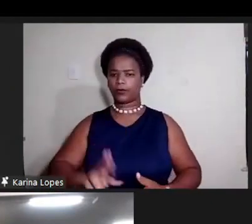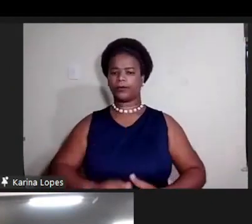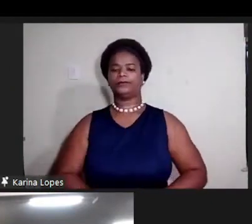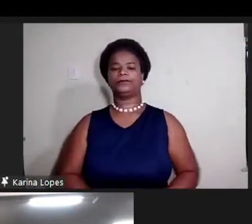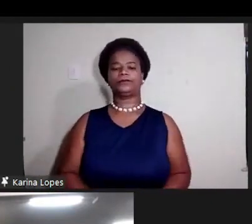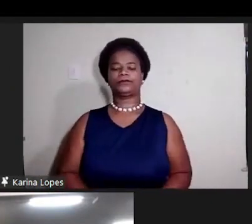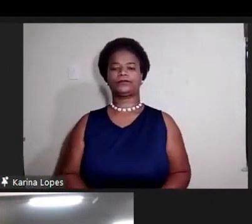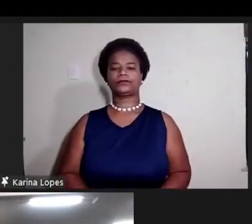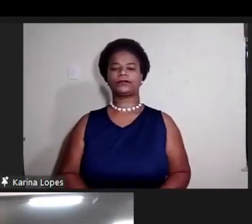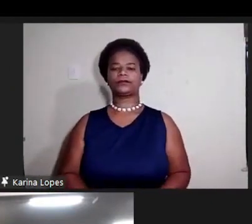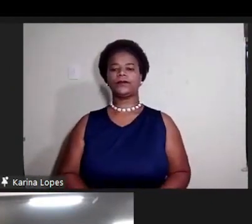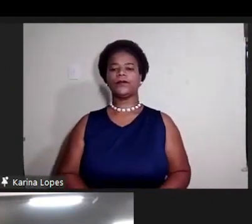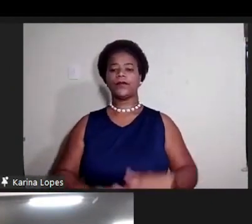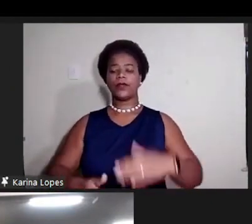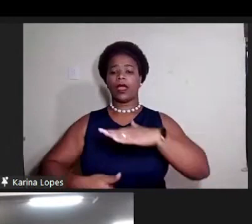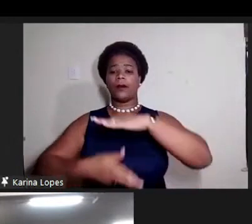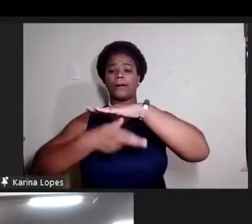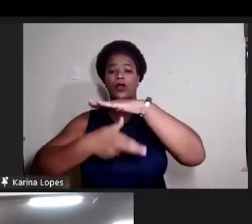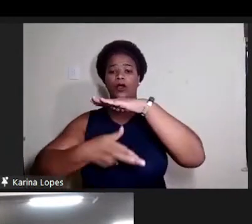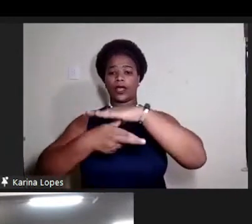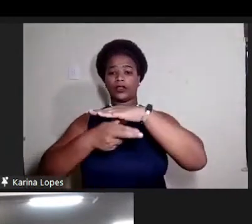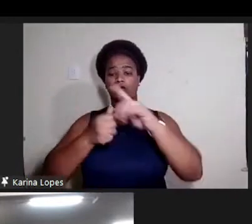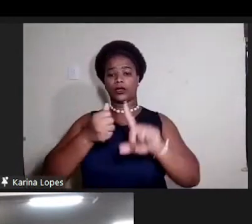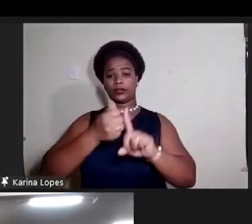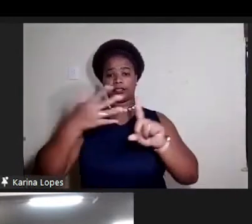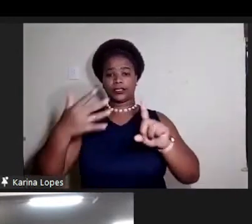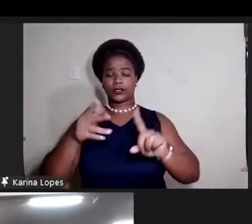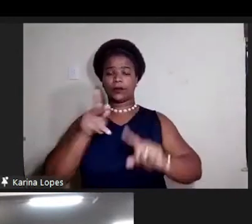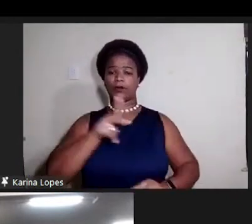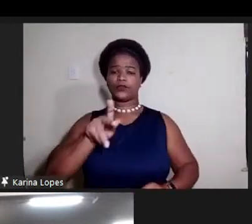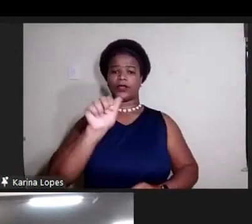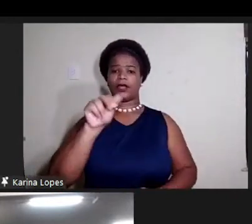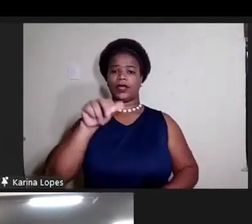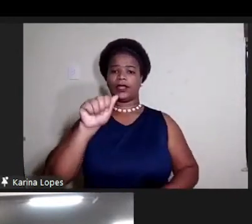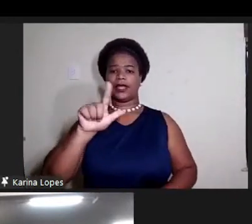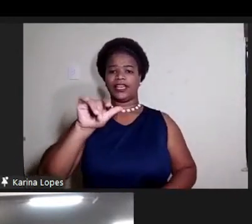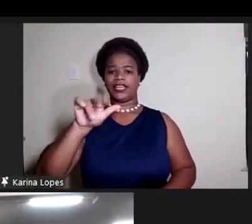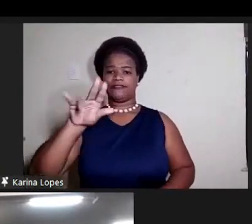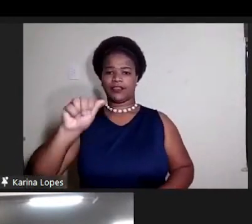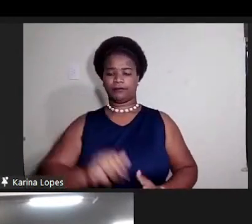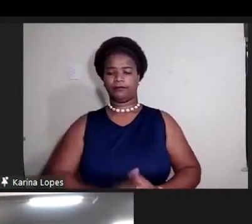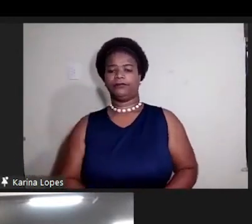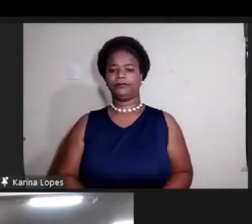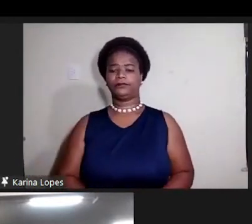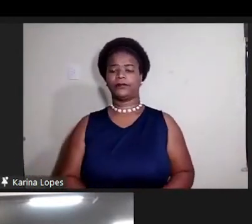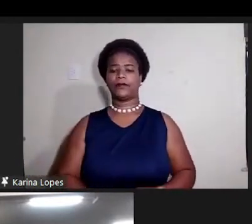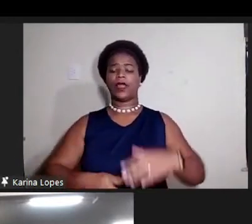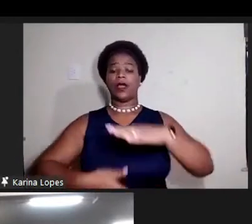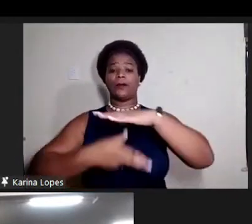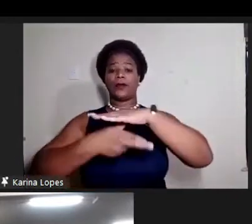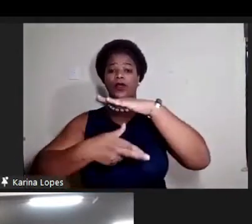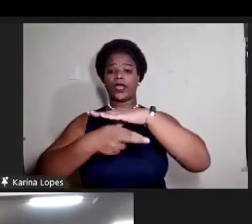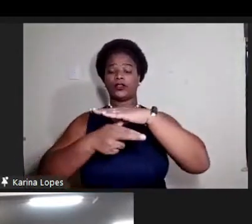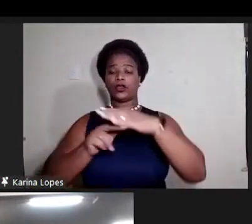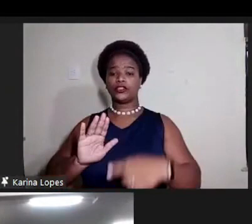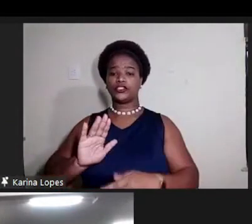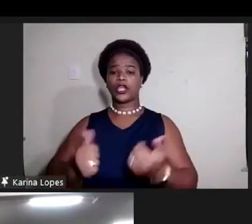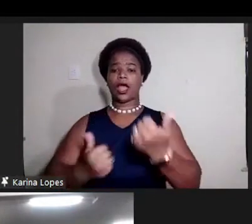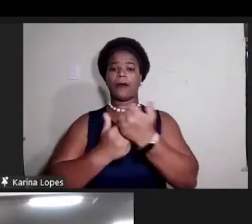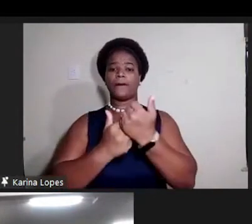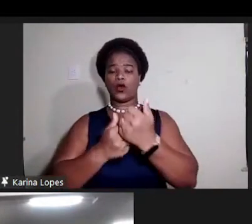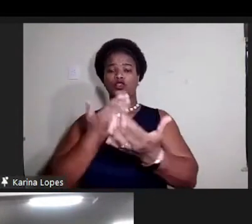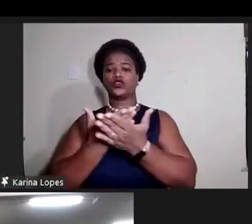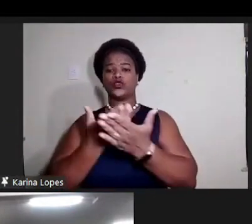pró-reitora de Extensão, professora Ana Lívia de Souza Coimbra, pró-reitora de Assistência Estudantil, professora Cristina Simões